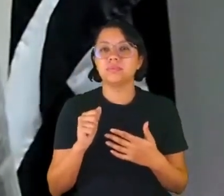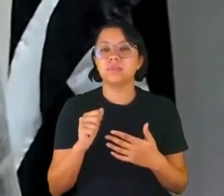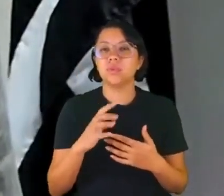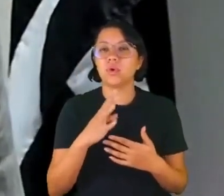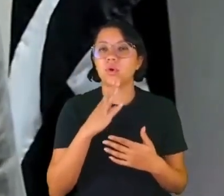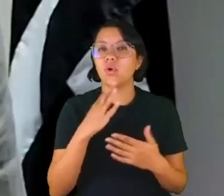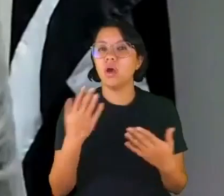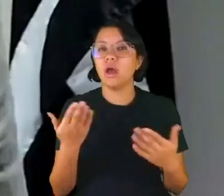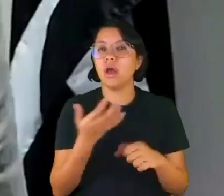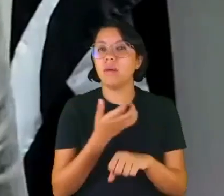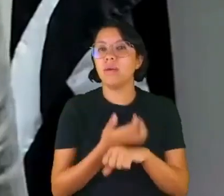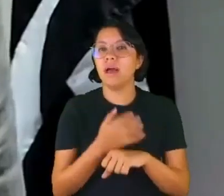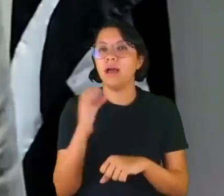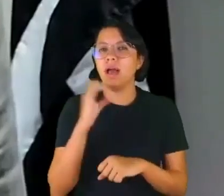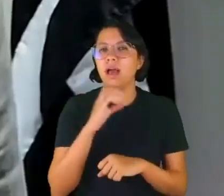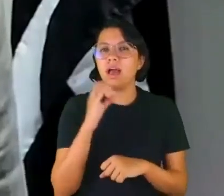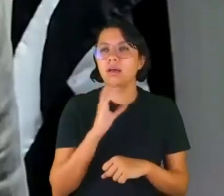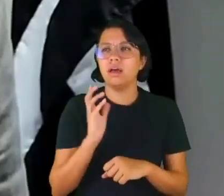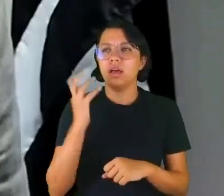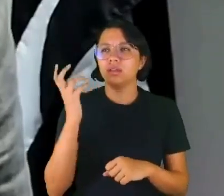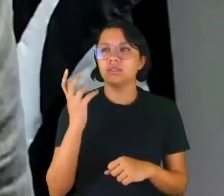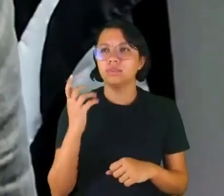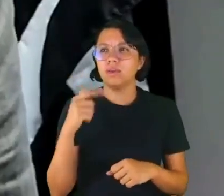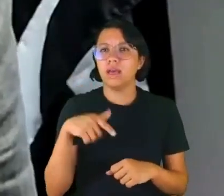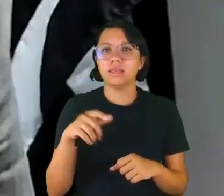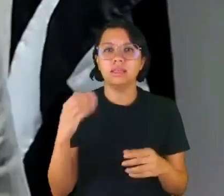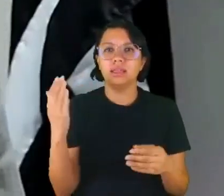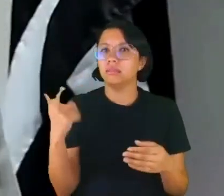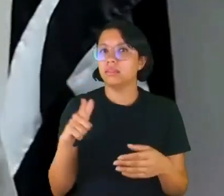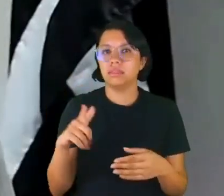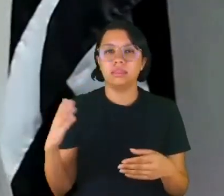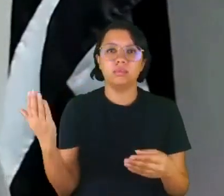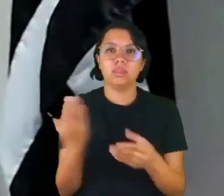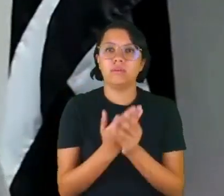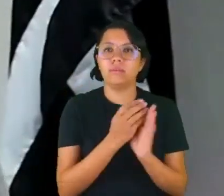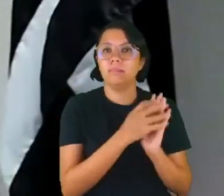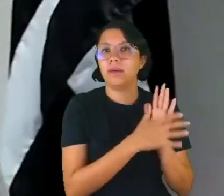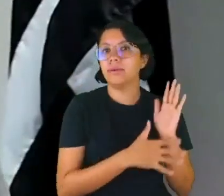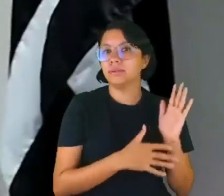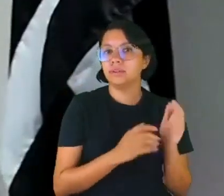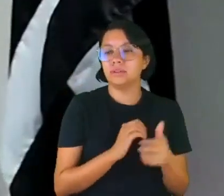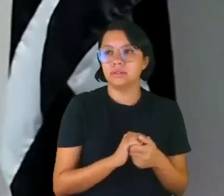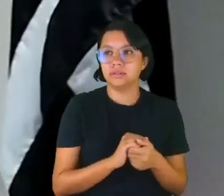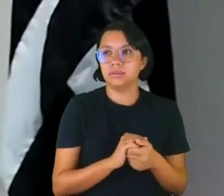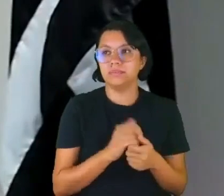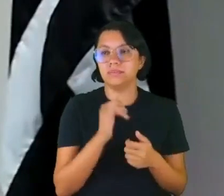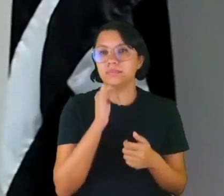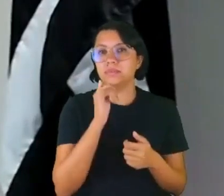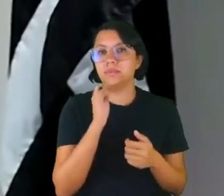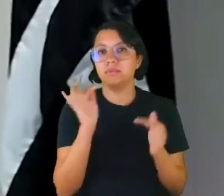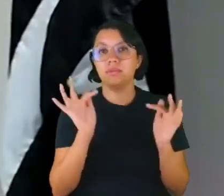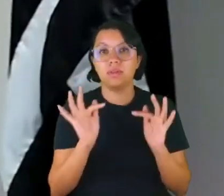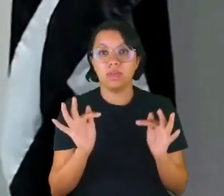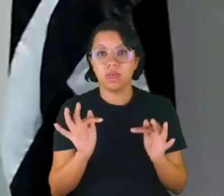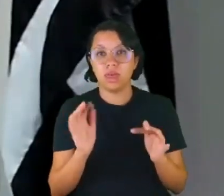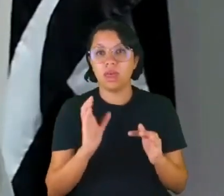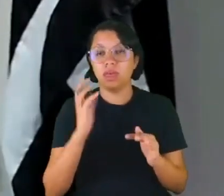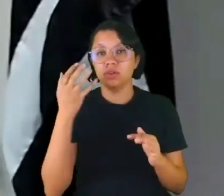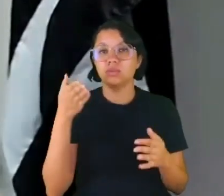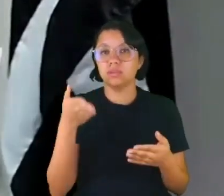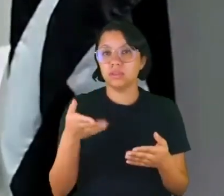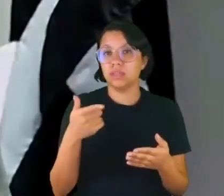declaração. Felizmente resolvemos isso aí, dizendo que não há nenhuma infração ao Código do Consumidor por